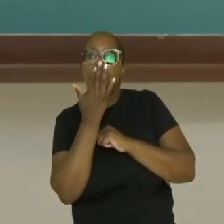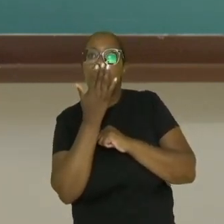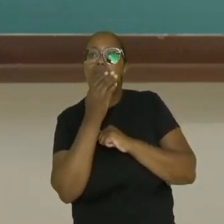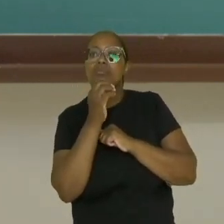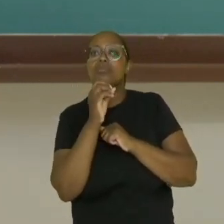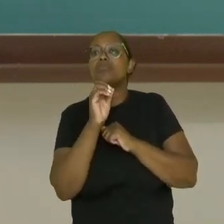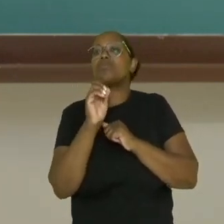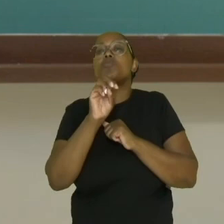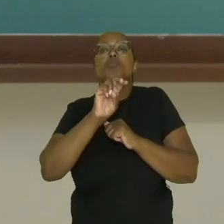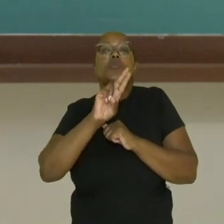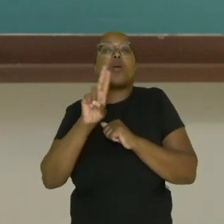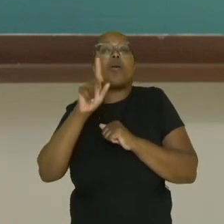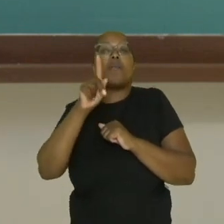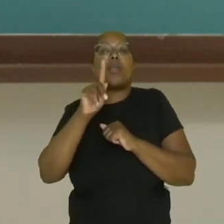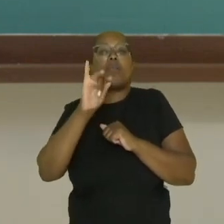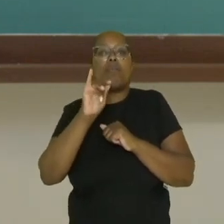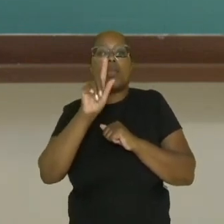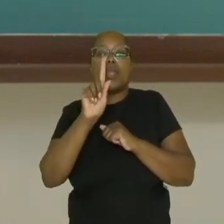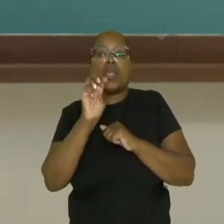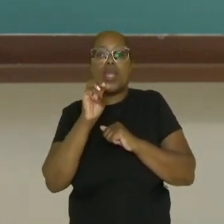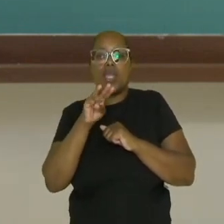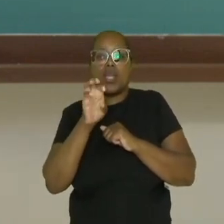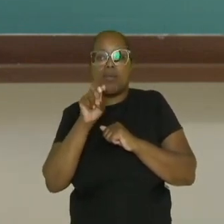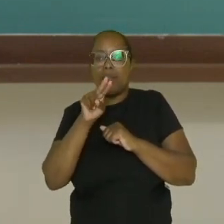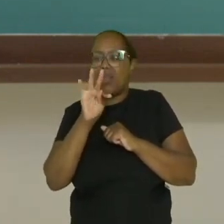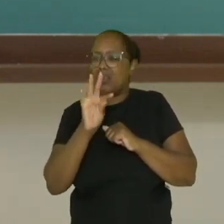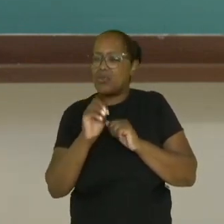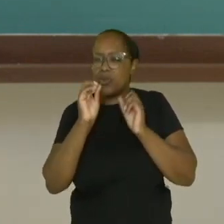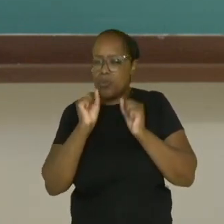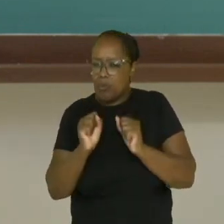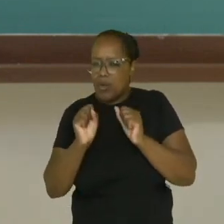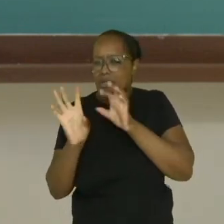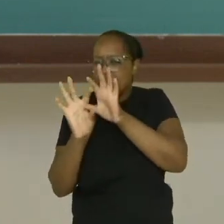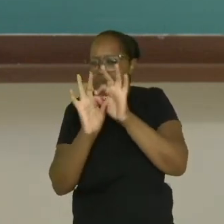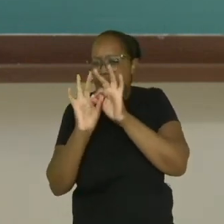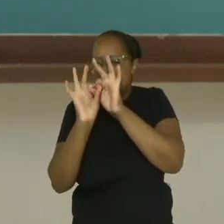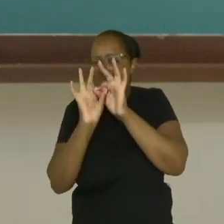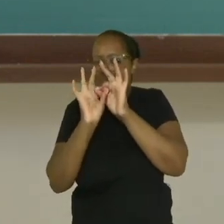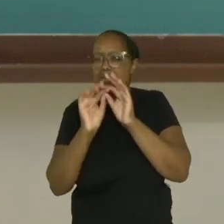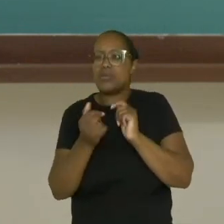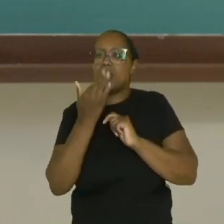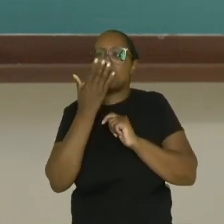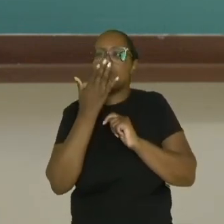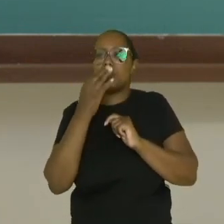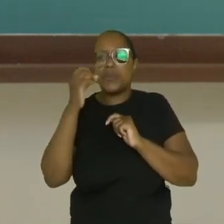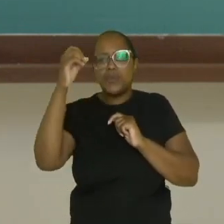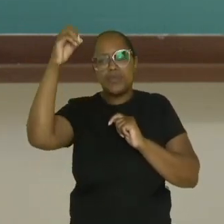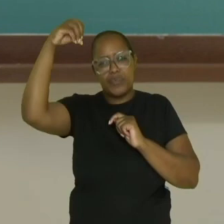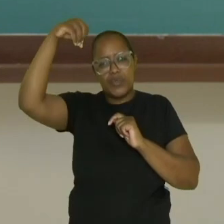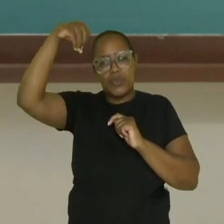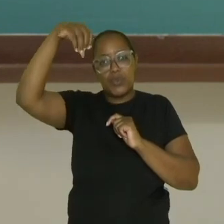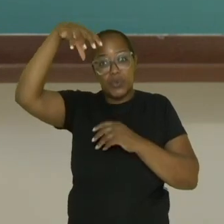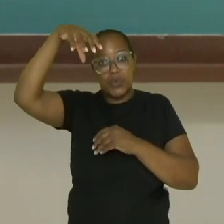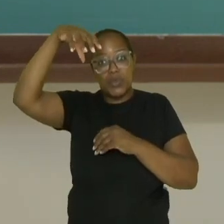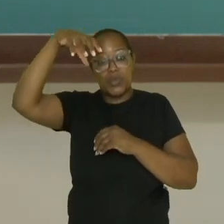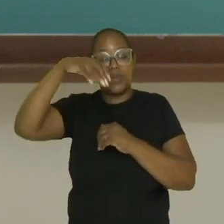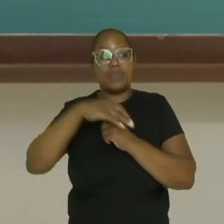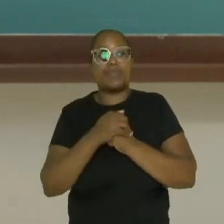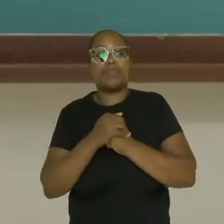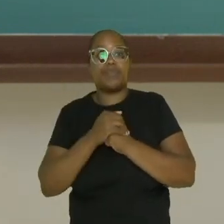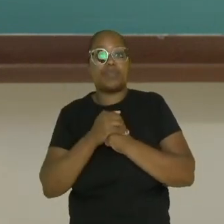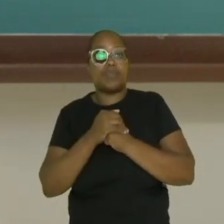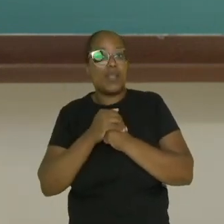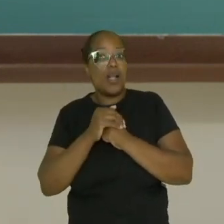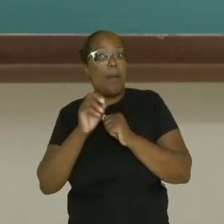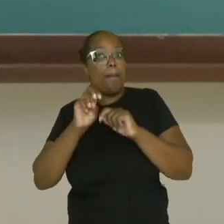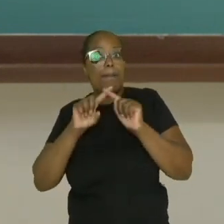ela pode se relacionar com a cor luz? Quem sabe pensar uma instalação artística a partir desse